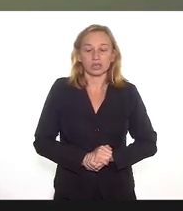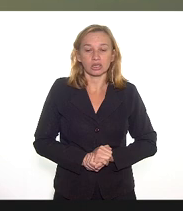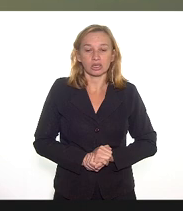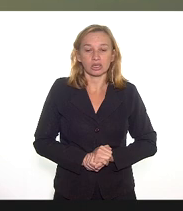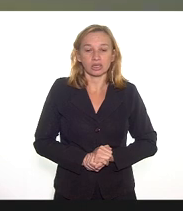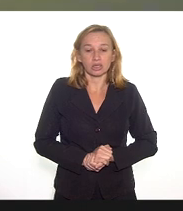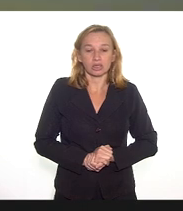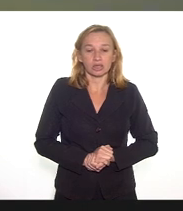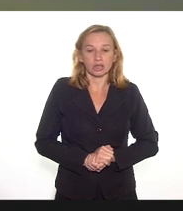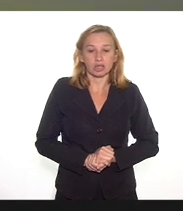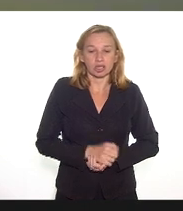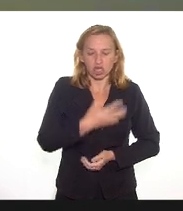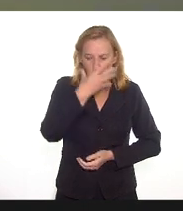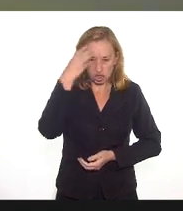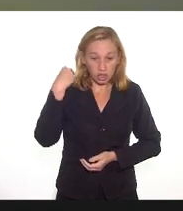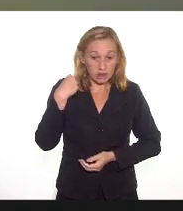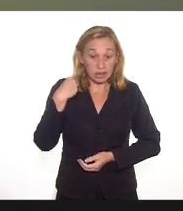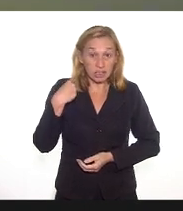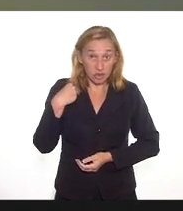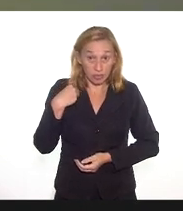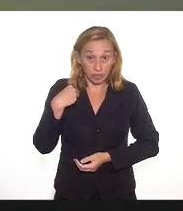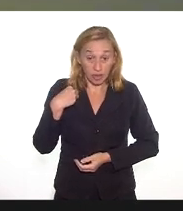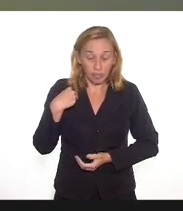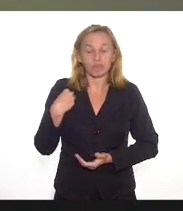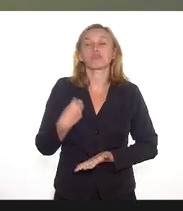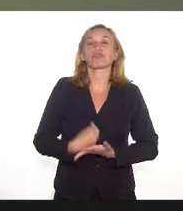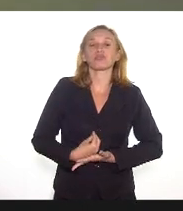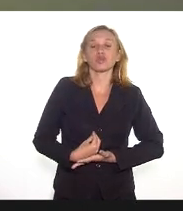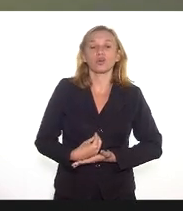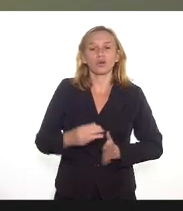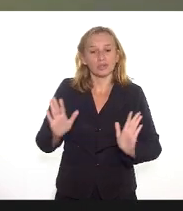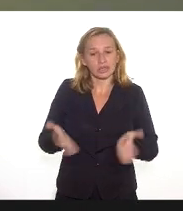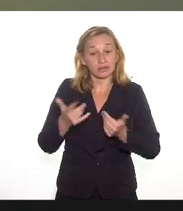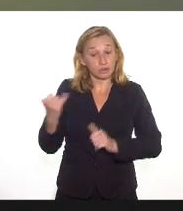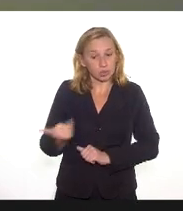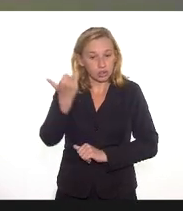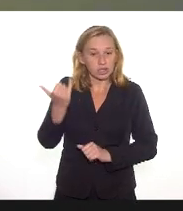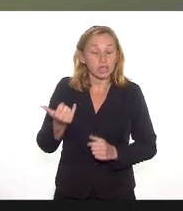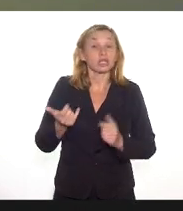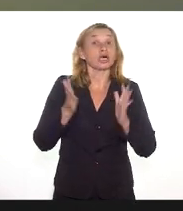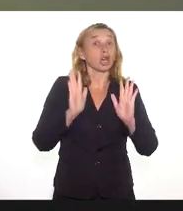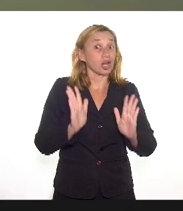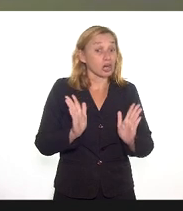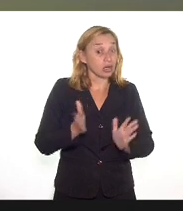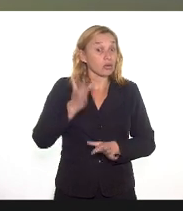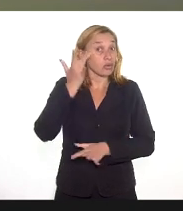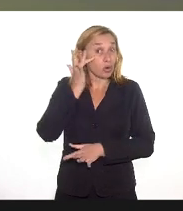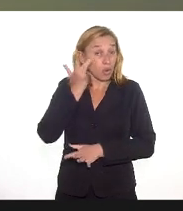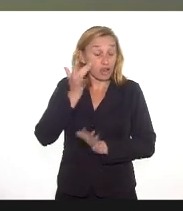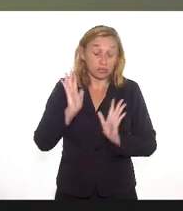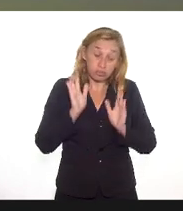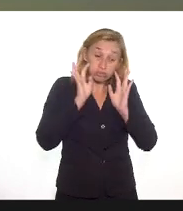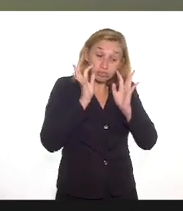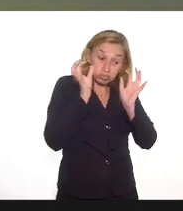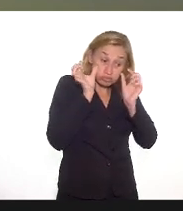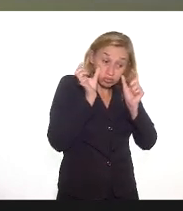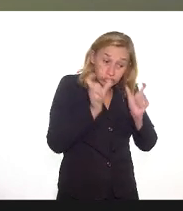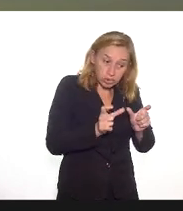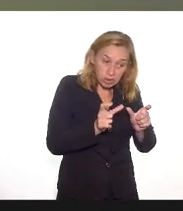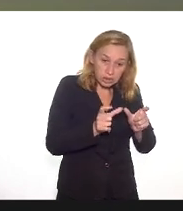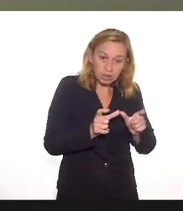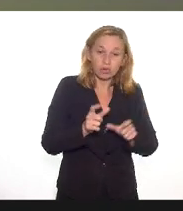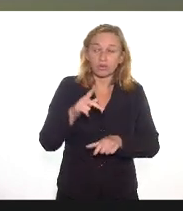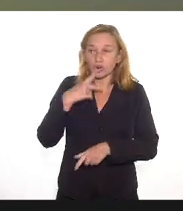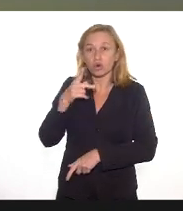deixou para trás uma iniciativa importante. Então, acho que teremos que ter muita atenção, como disse aqui o